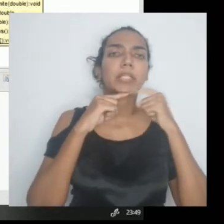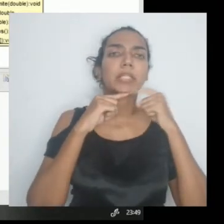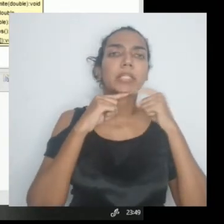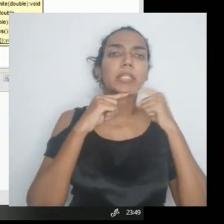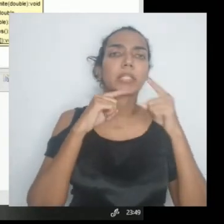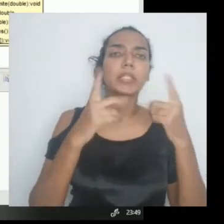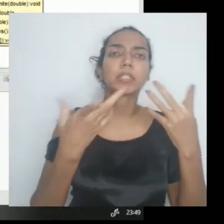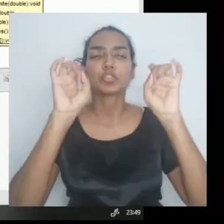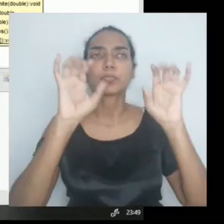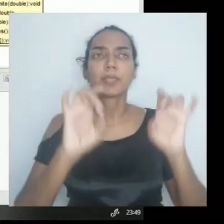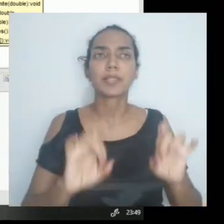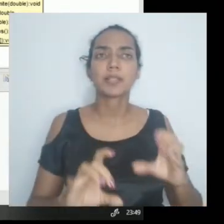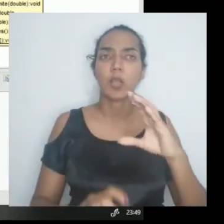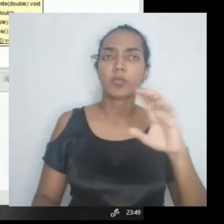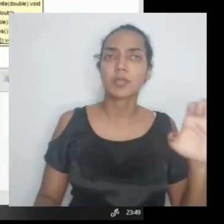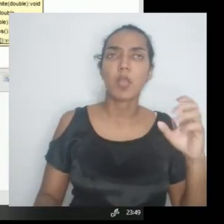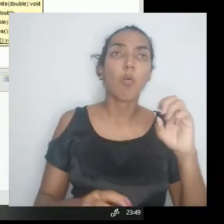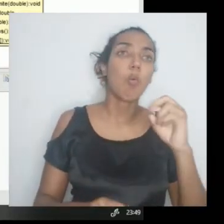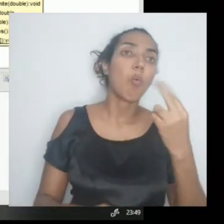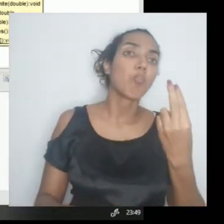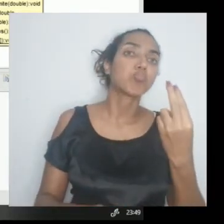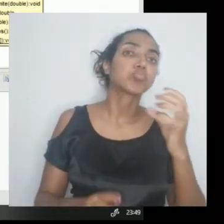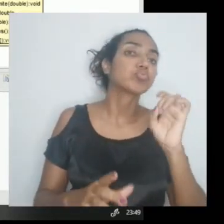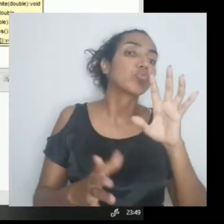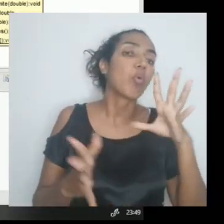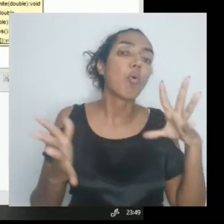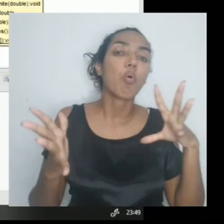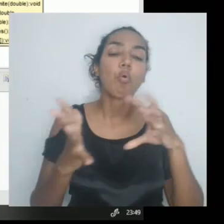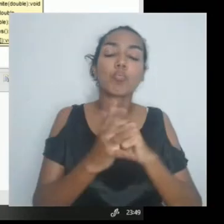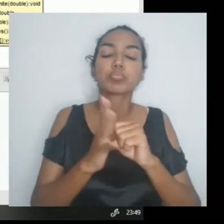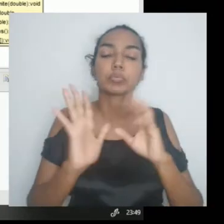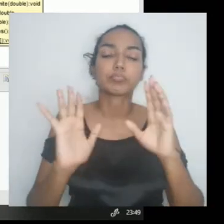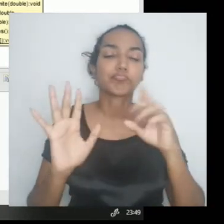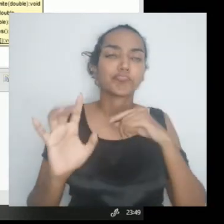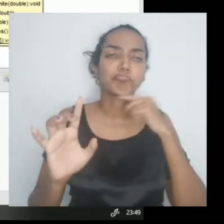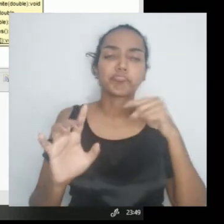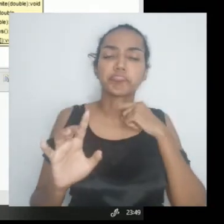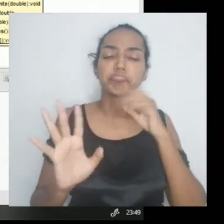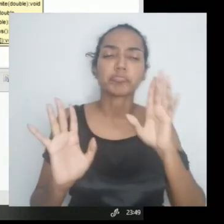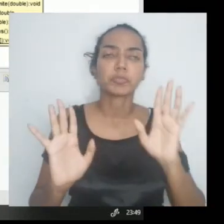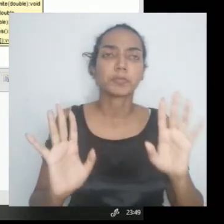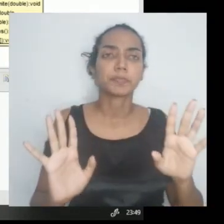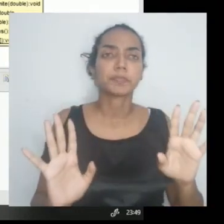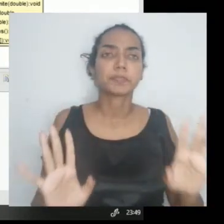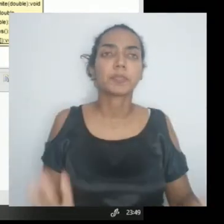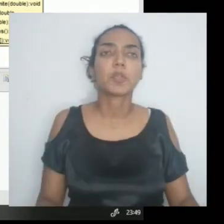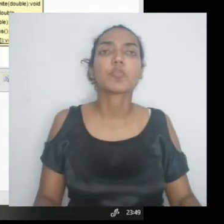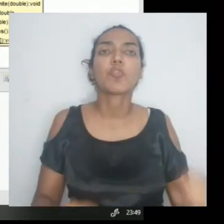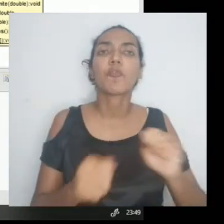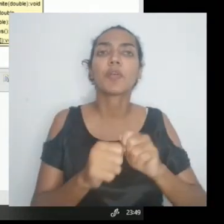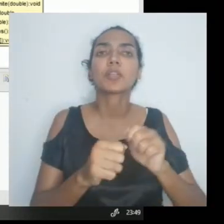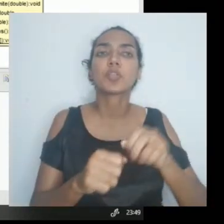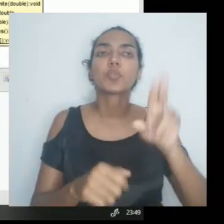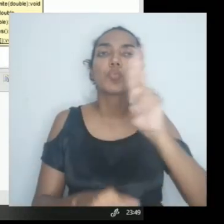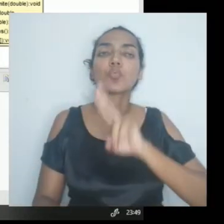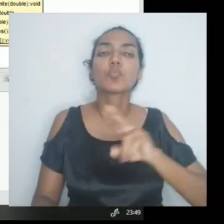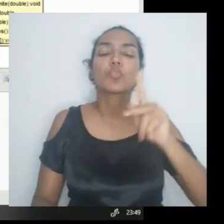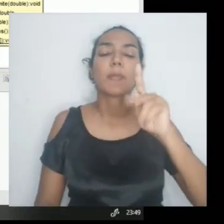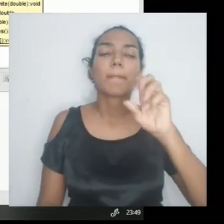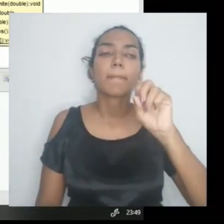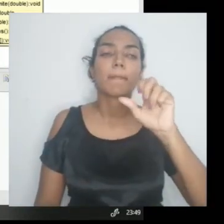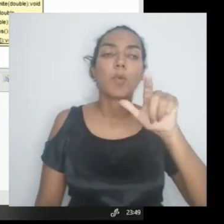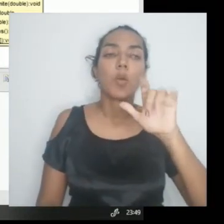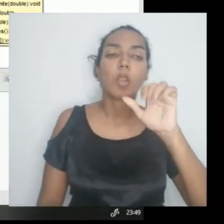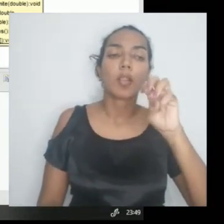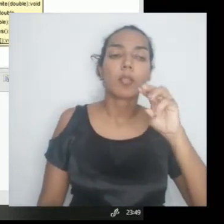Certo? Estou fazendo uso de polimorfismo no repositório, ou seja, eu não preciso alterar nada no repositório. O repositório ele já existe, o código eu já mostrei em outro